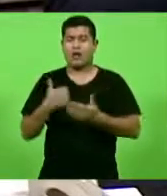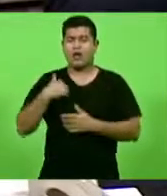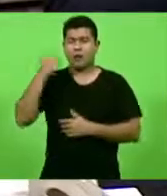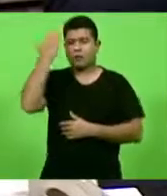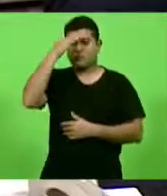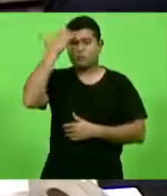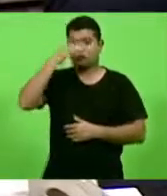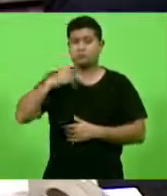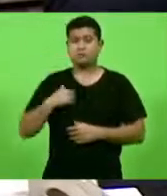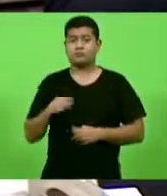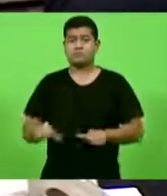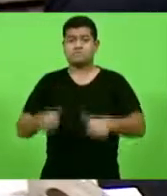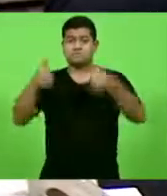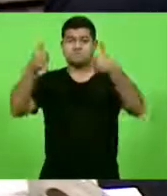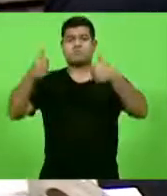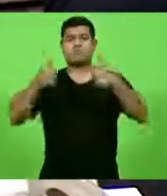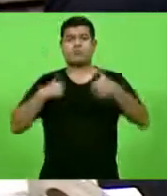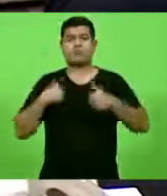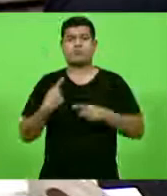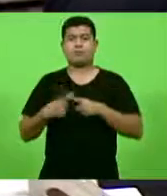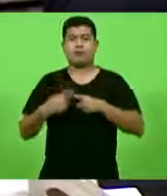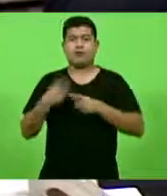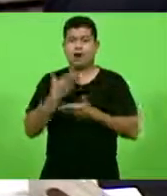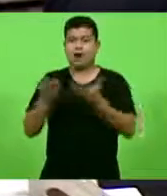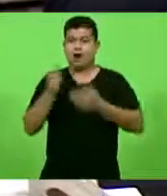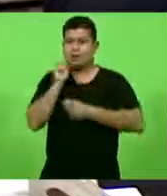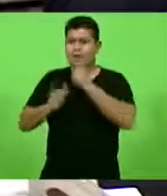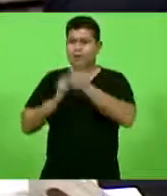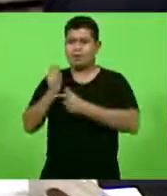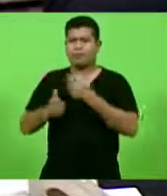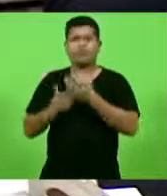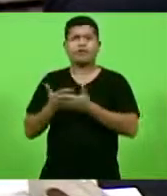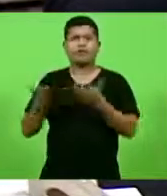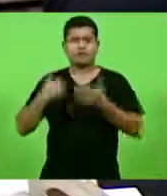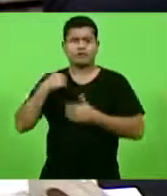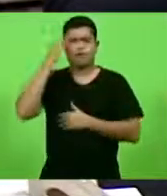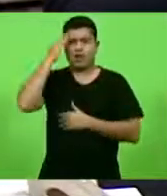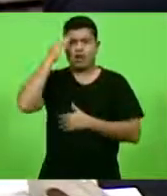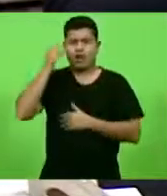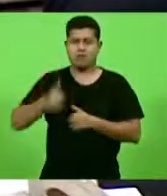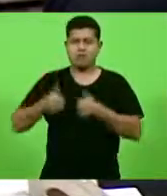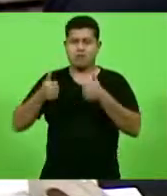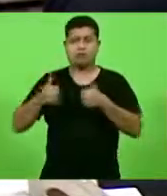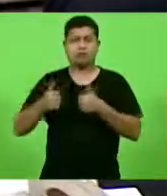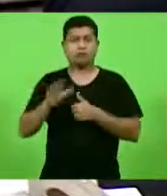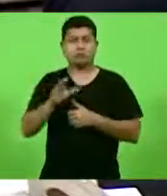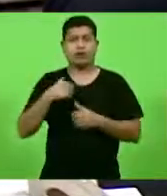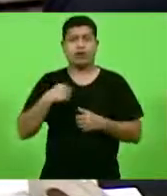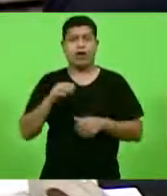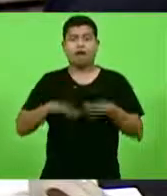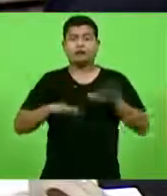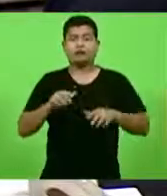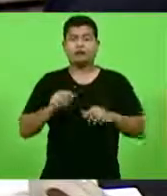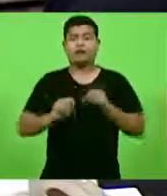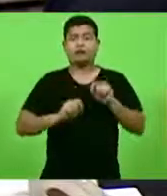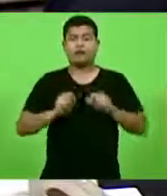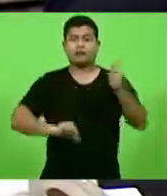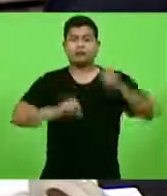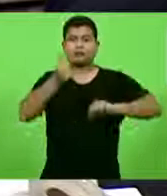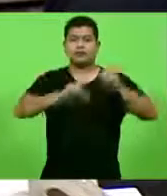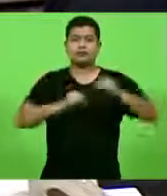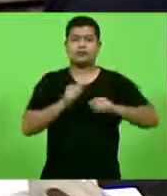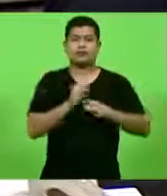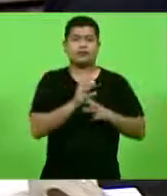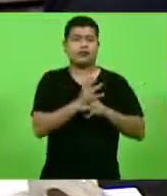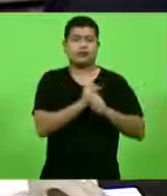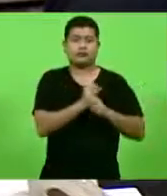muitas vezes com um senso crítico muito bom, mas o senso analítico, ele peca. Se souberem melhor matemática, souberem